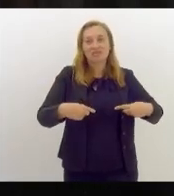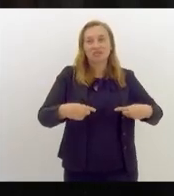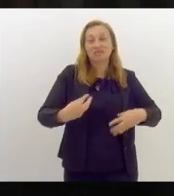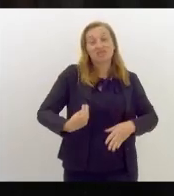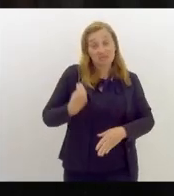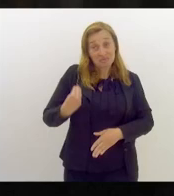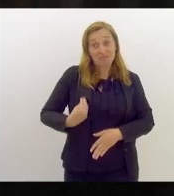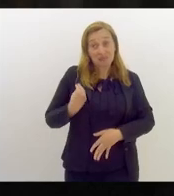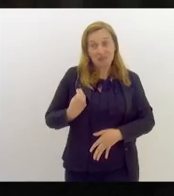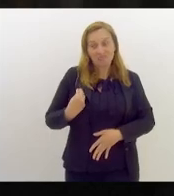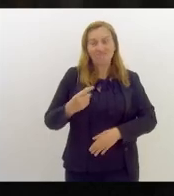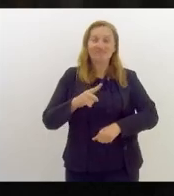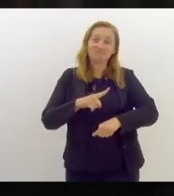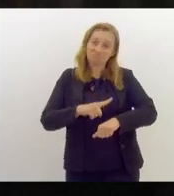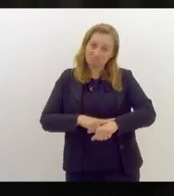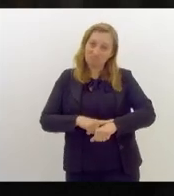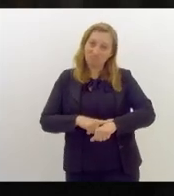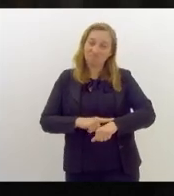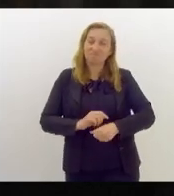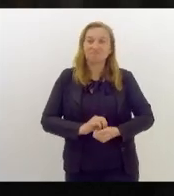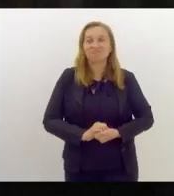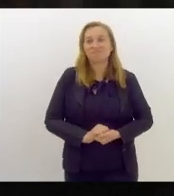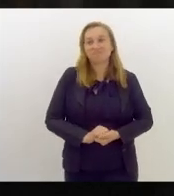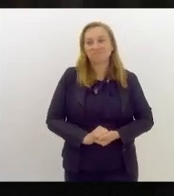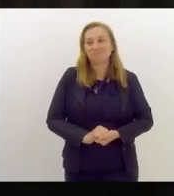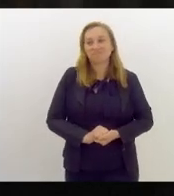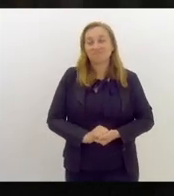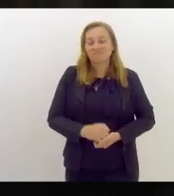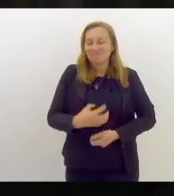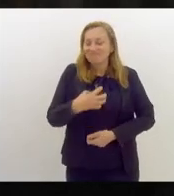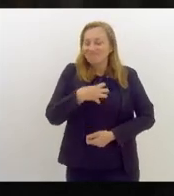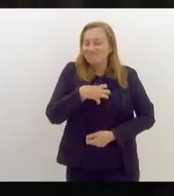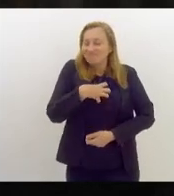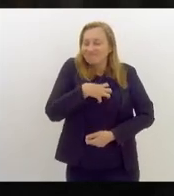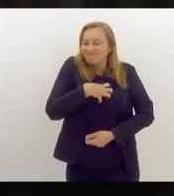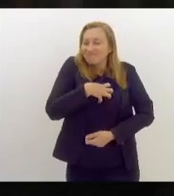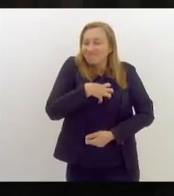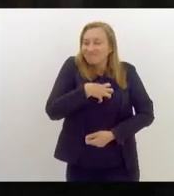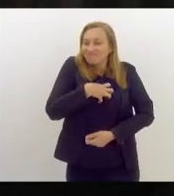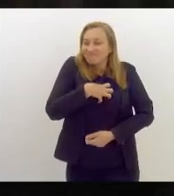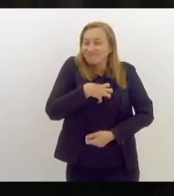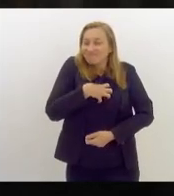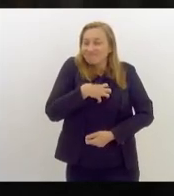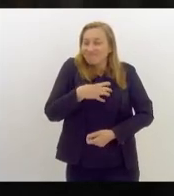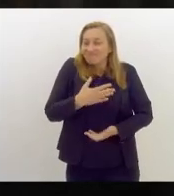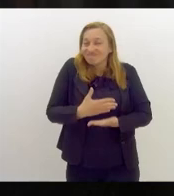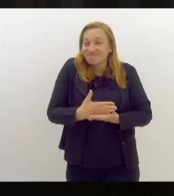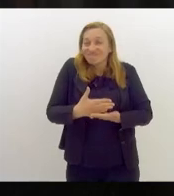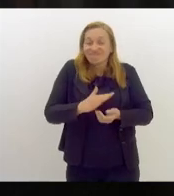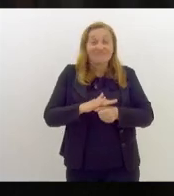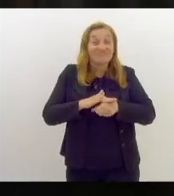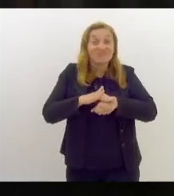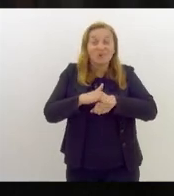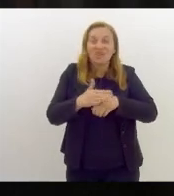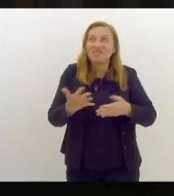vivemos nesse momento me sinto nesse início de noite